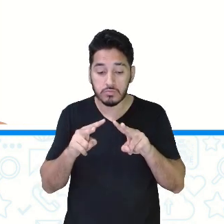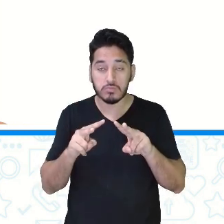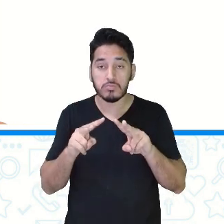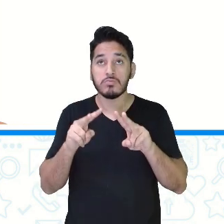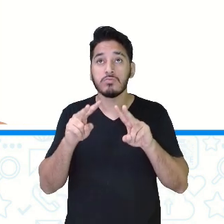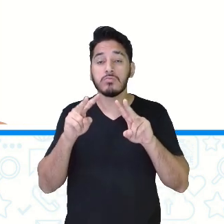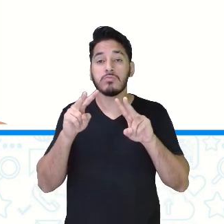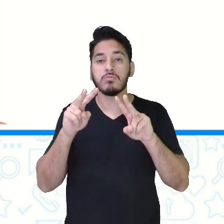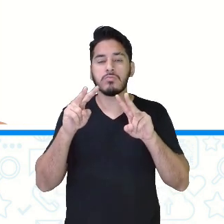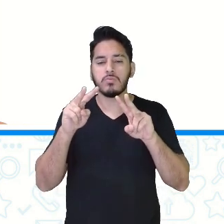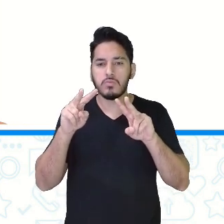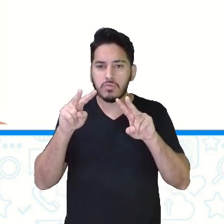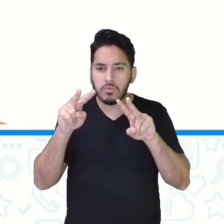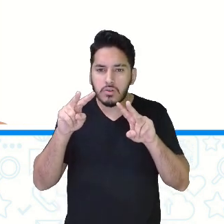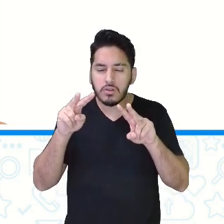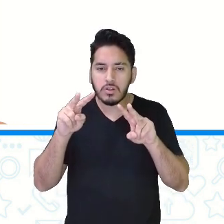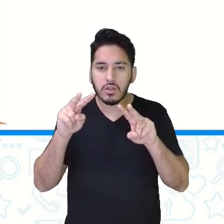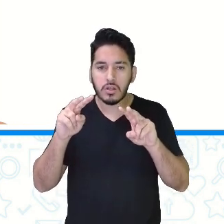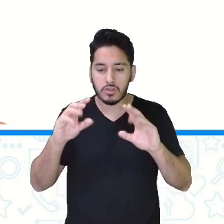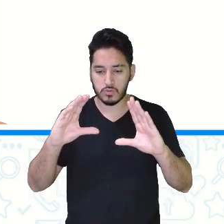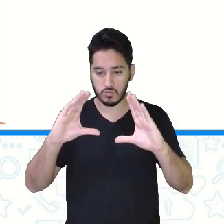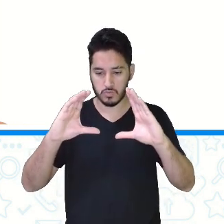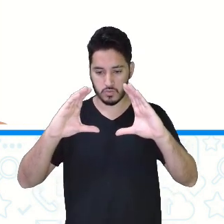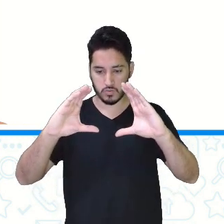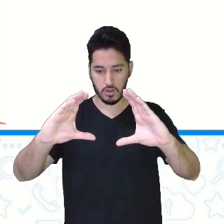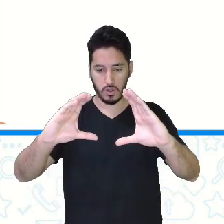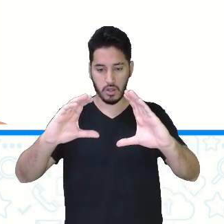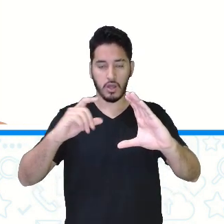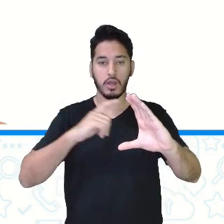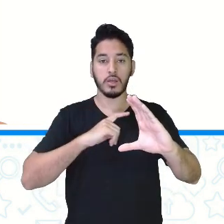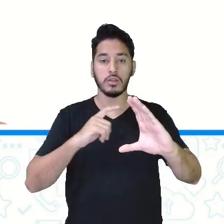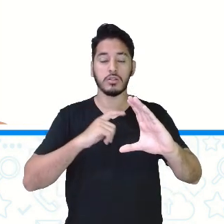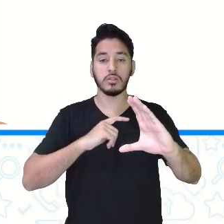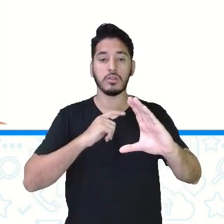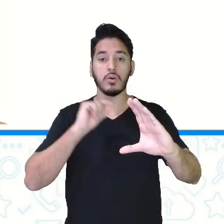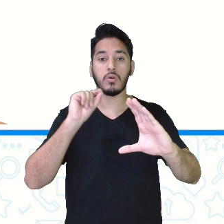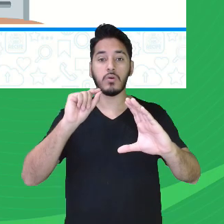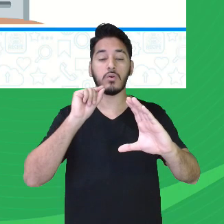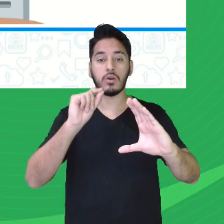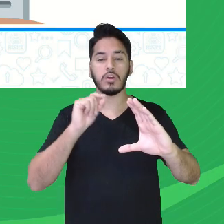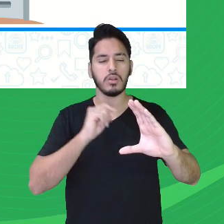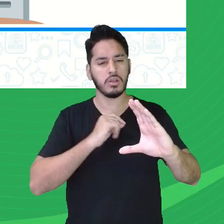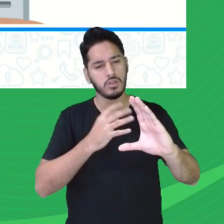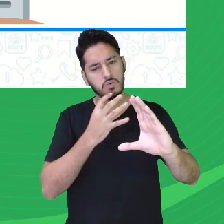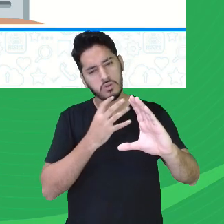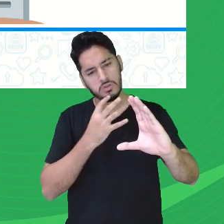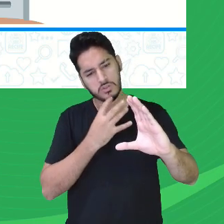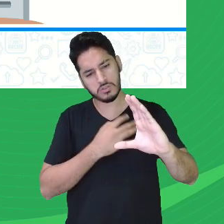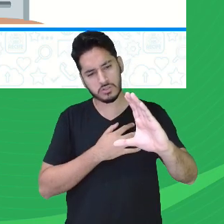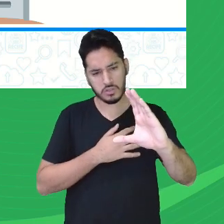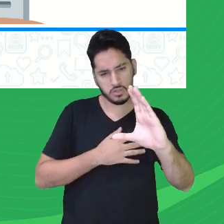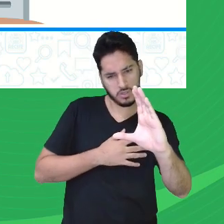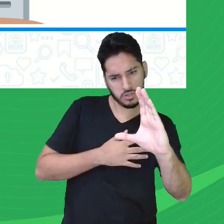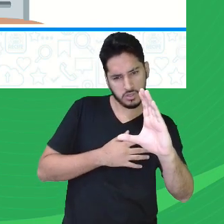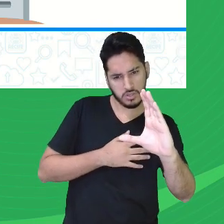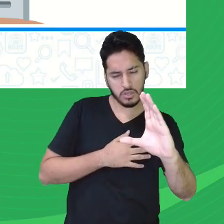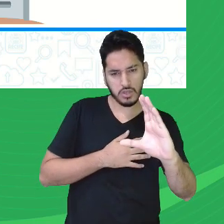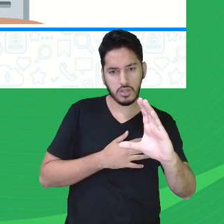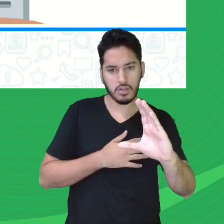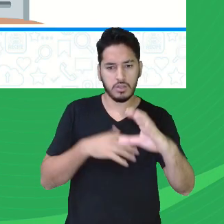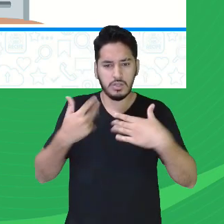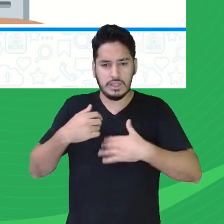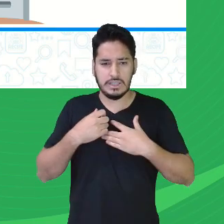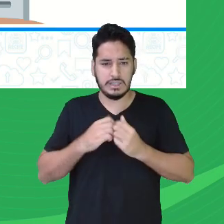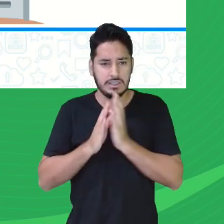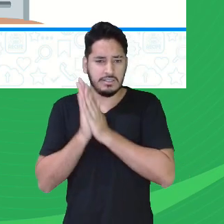alta do sepulcro. Na cabeceira do jazigo estava uma peça que lhe era familiar. Sentia um calafrio